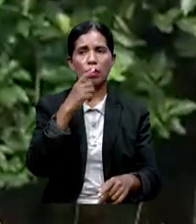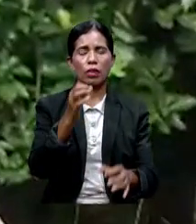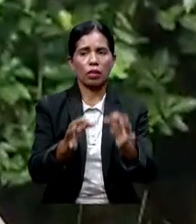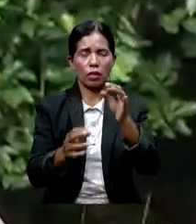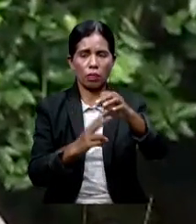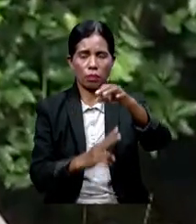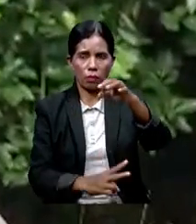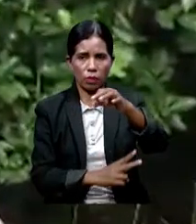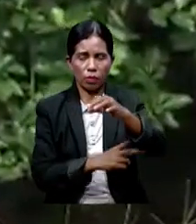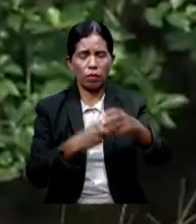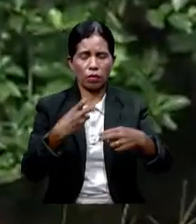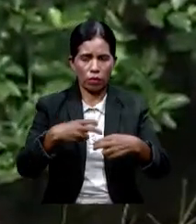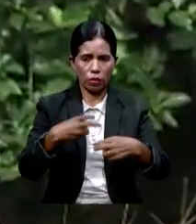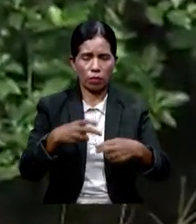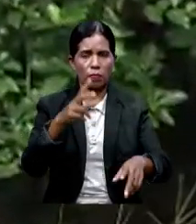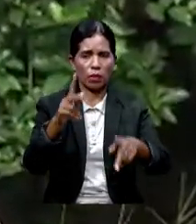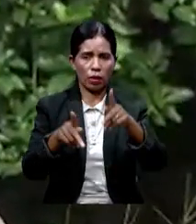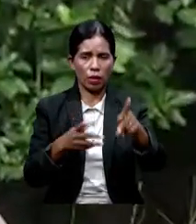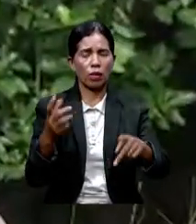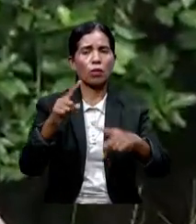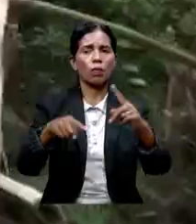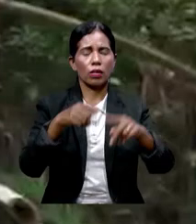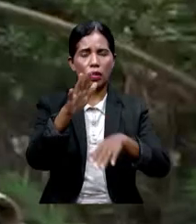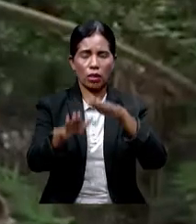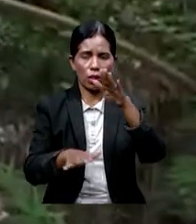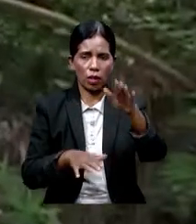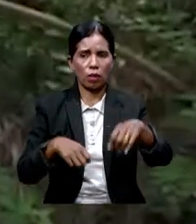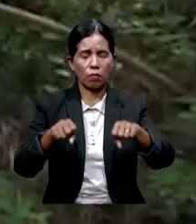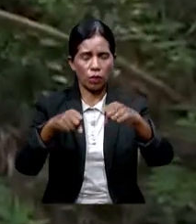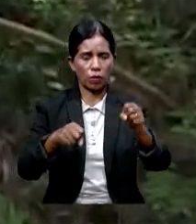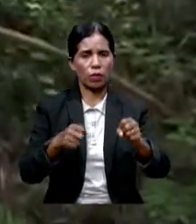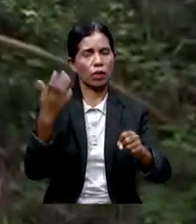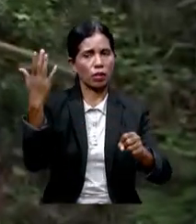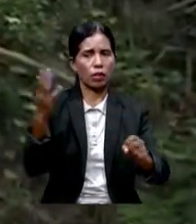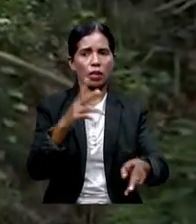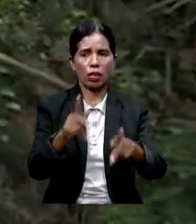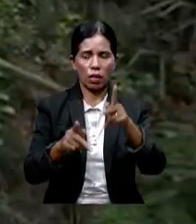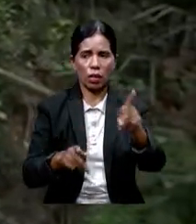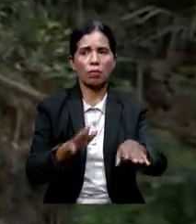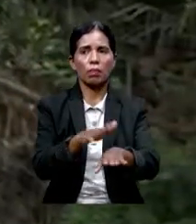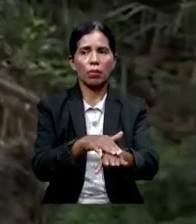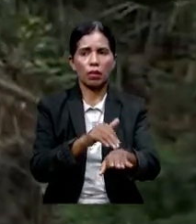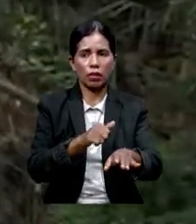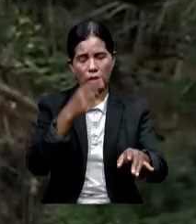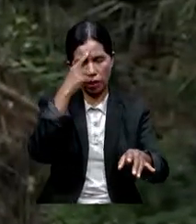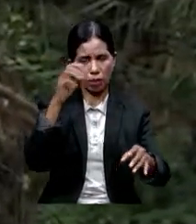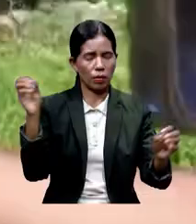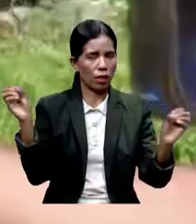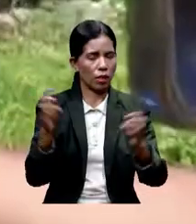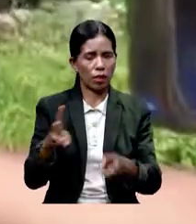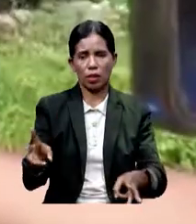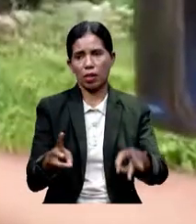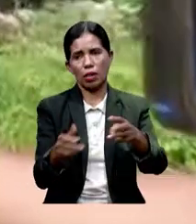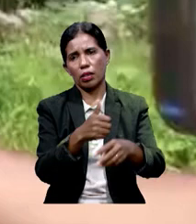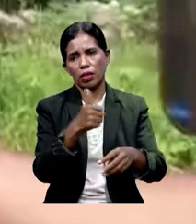ponte refere sai risco ba população ba ingira lauho motorizada e aleten, comunidade paciência, tamba lá iha ona dalam seluk.